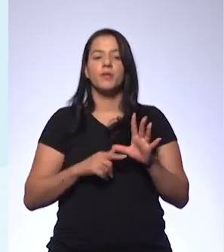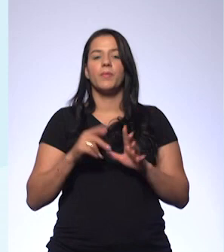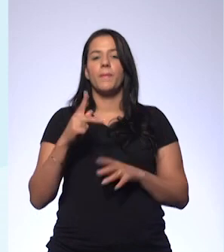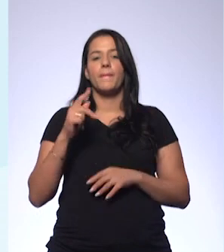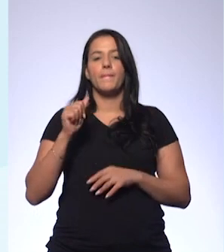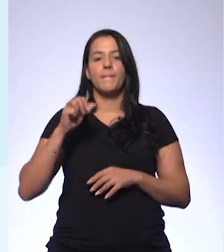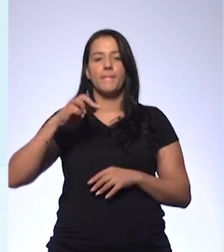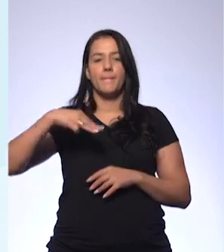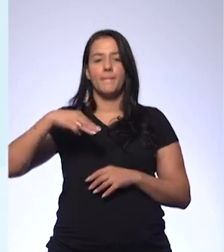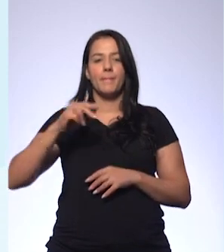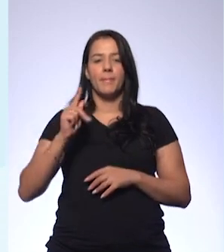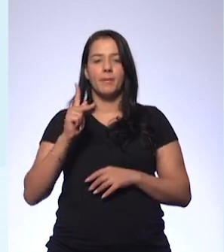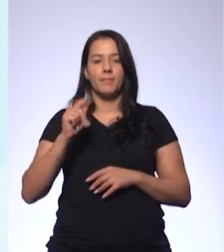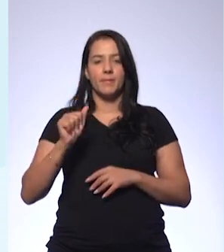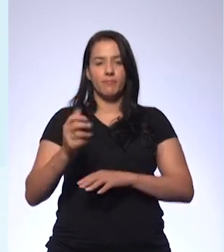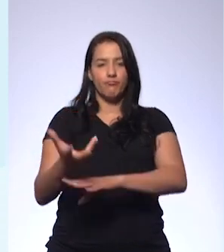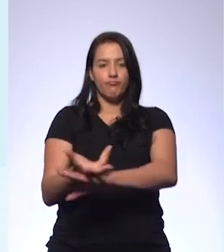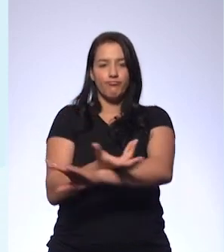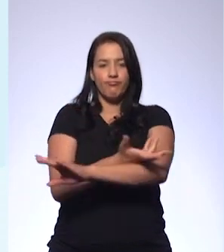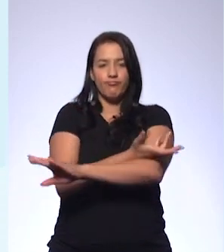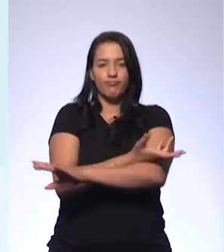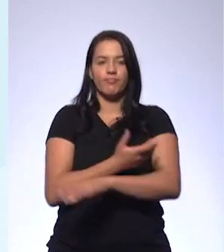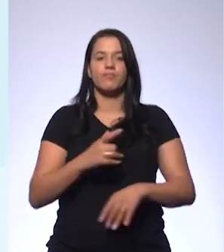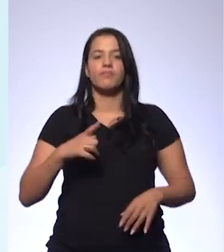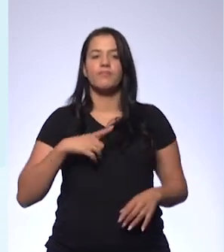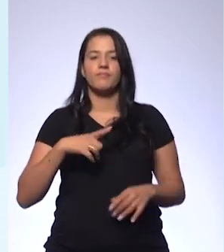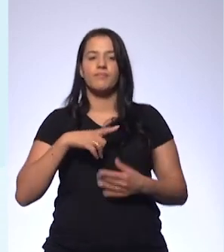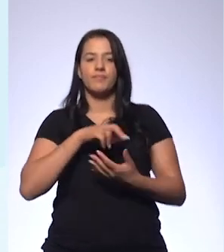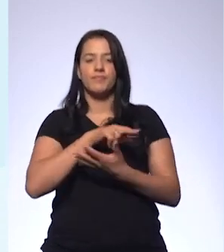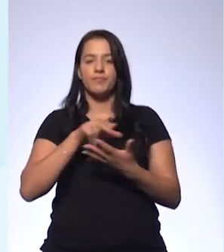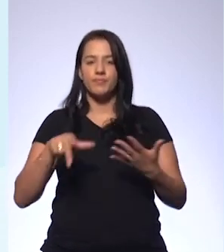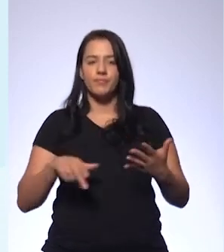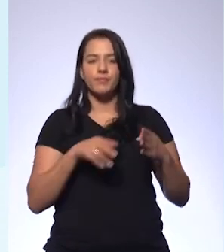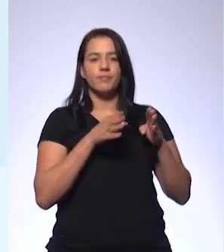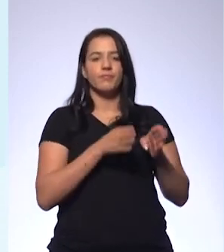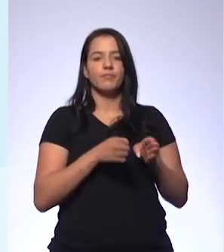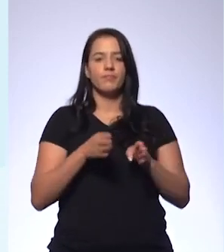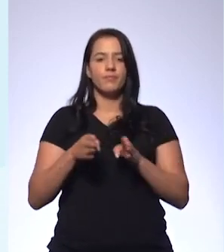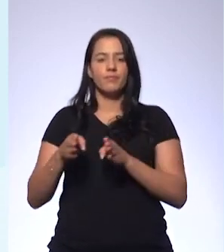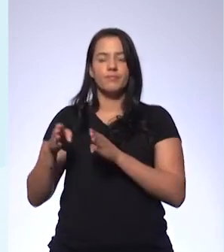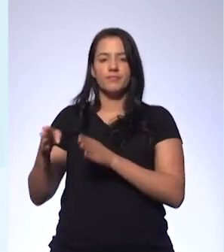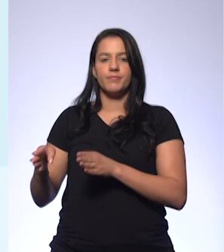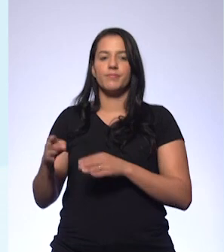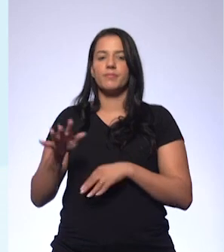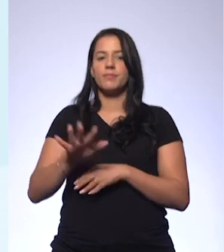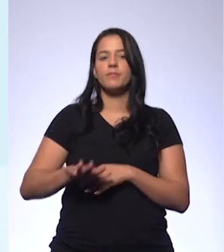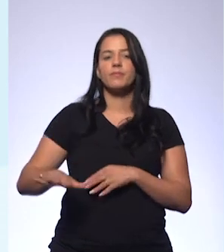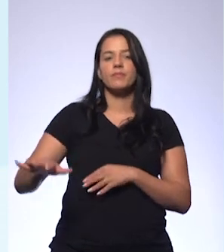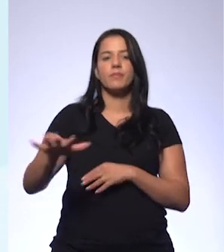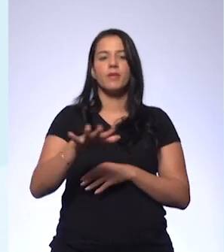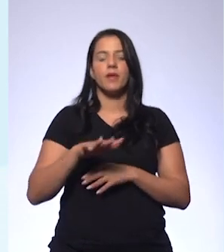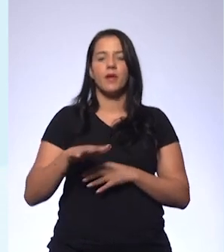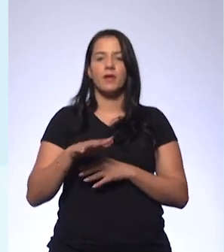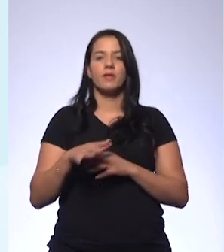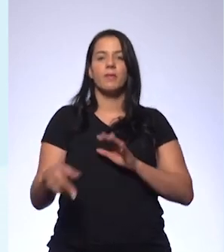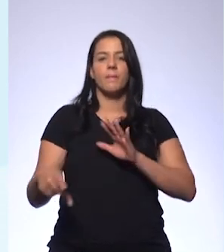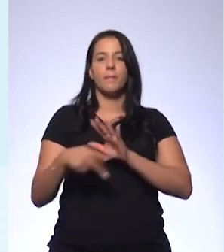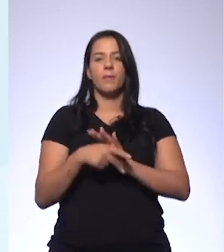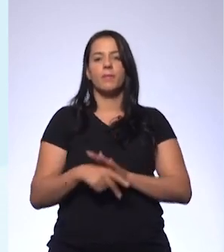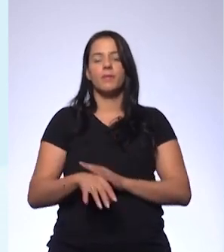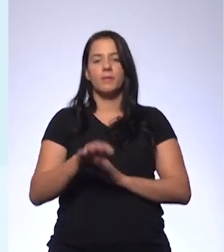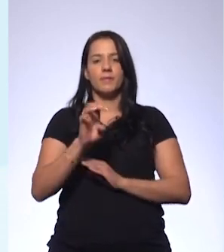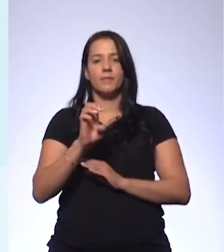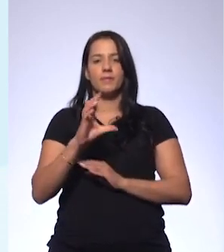gente pensar, essa organização aí, né, essas unidades ecológicas,